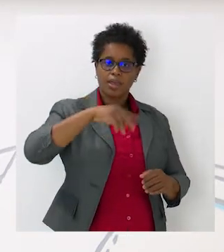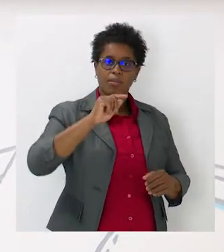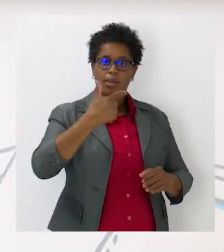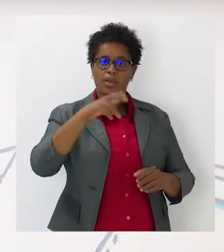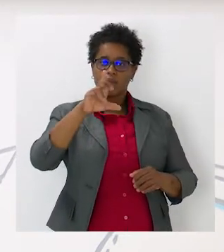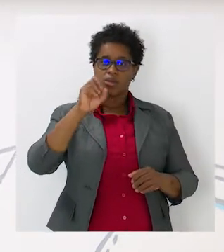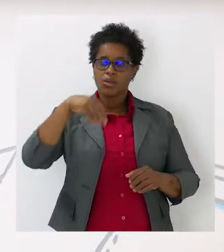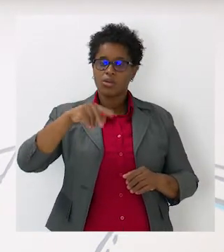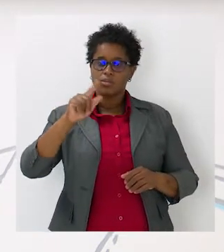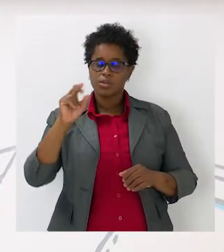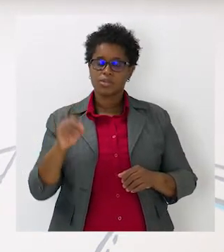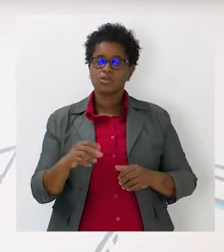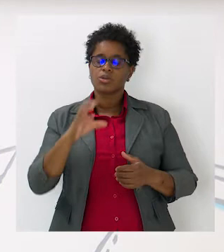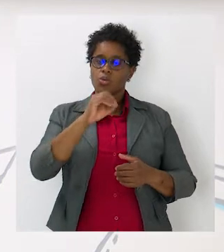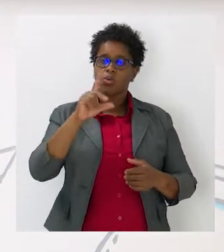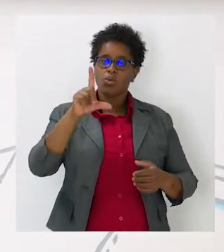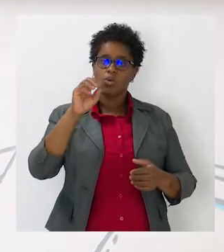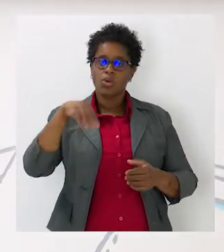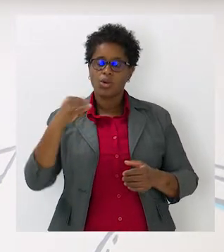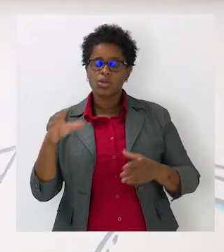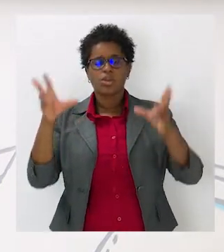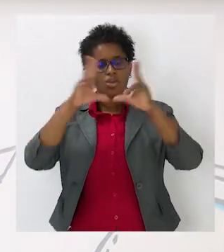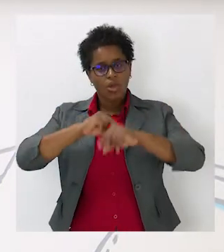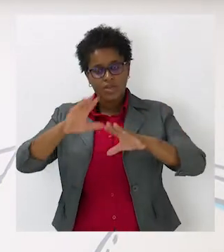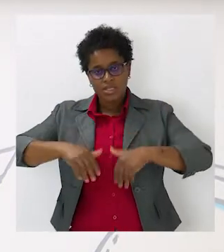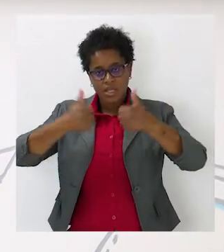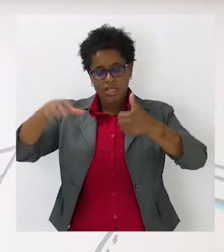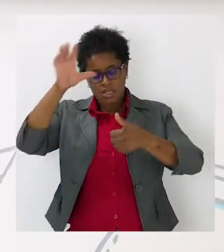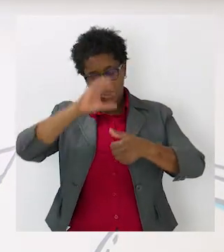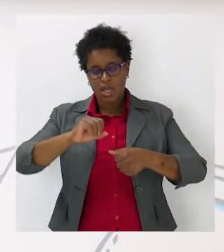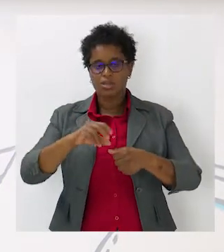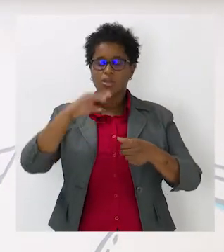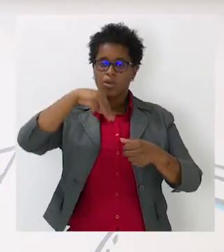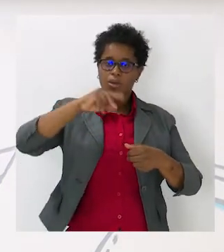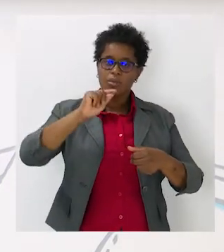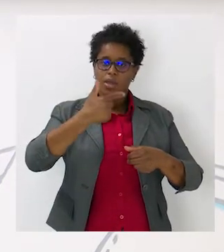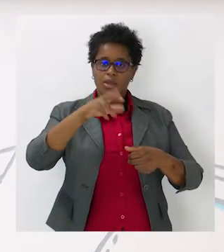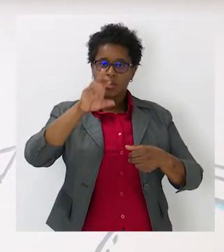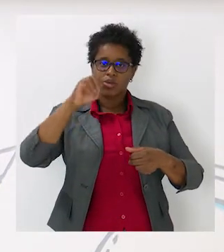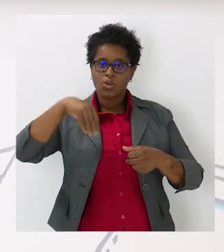metrópole. Colônias, nova cidade-estado; metrópole,